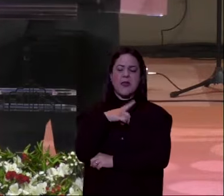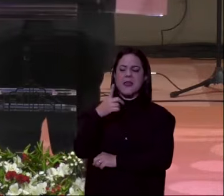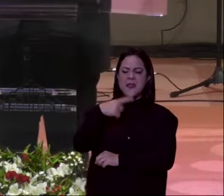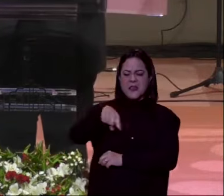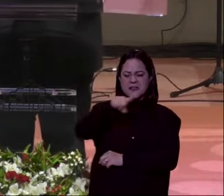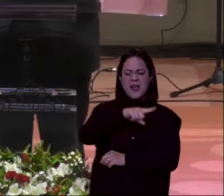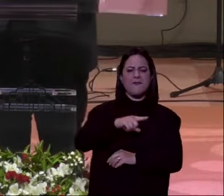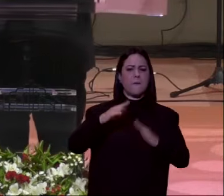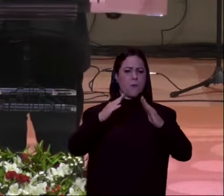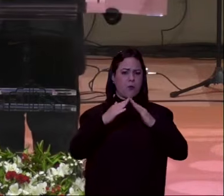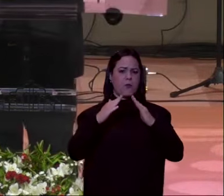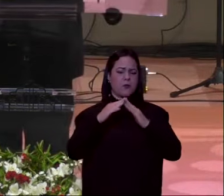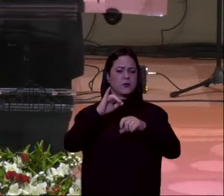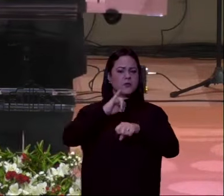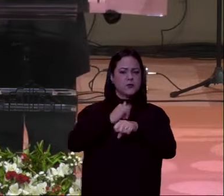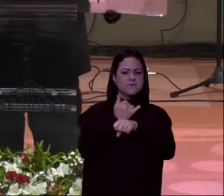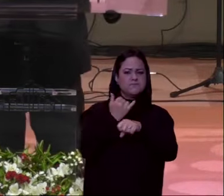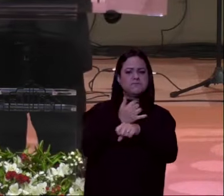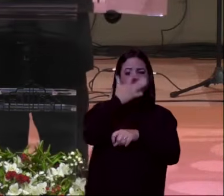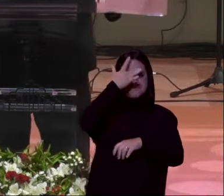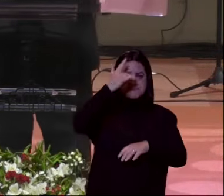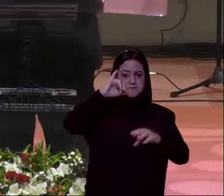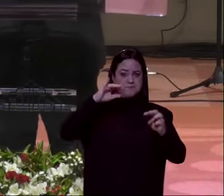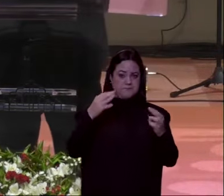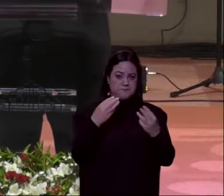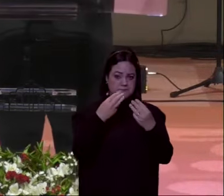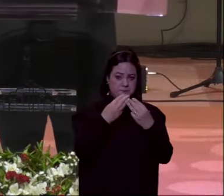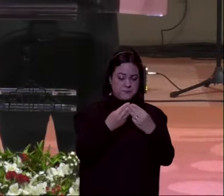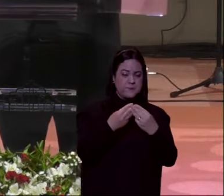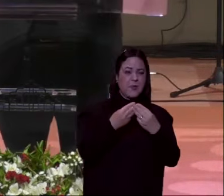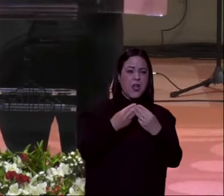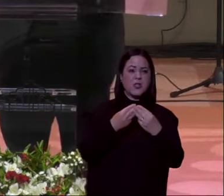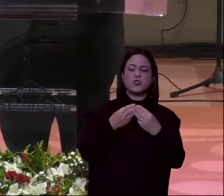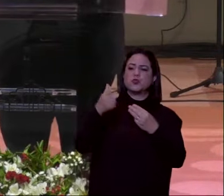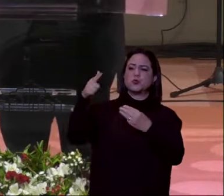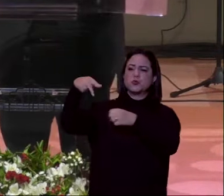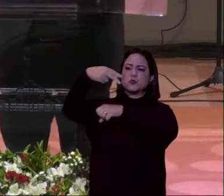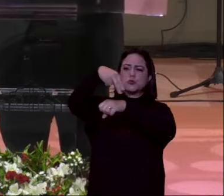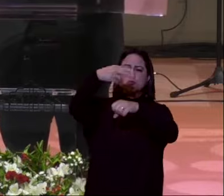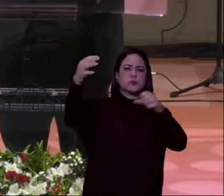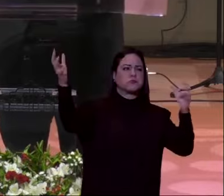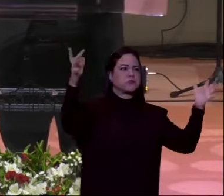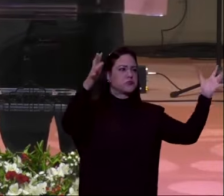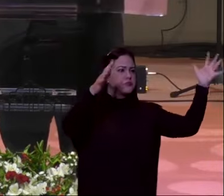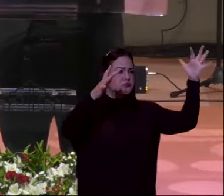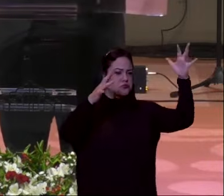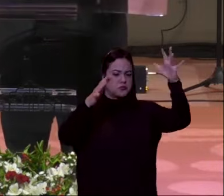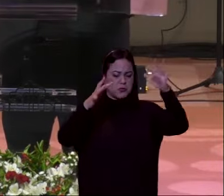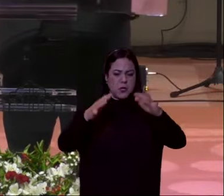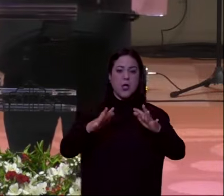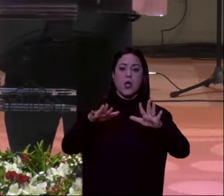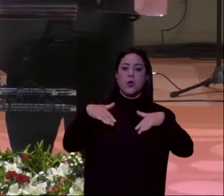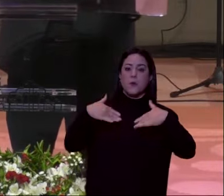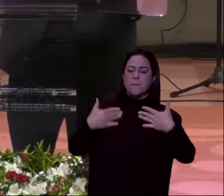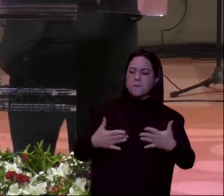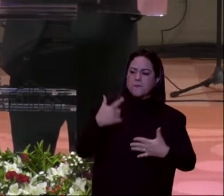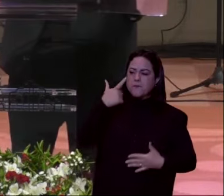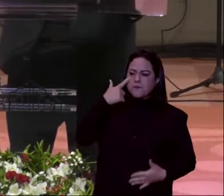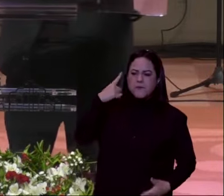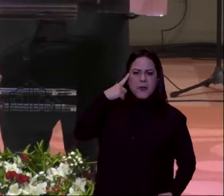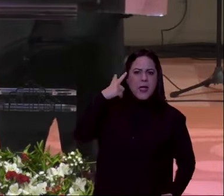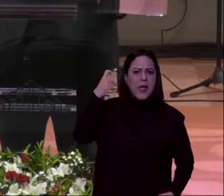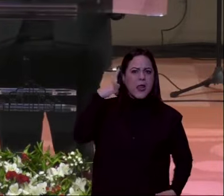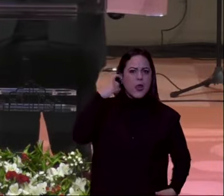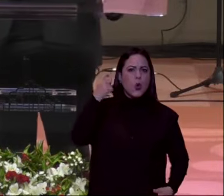ali em Jerusalém judeus religiosos vindos de todas as nações do mundo. E quando ouviram aquele barulho,